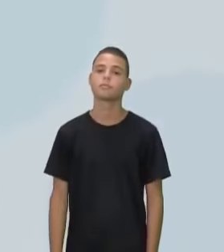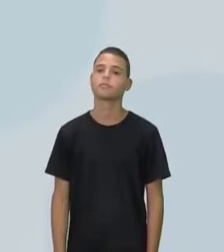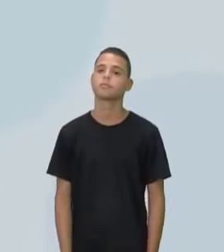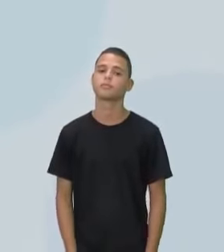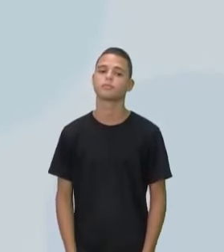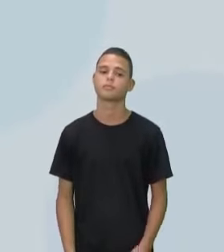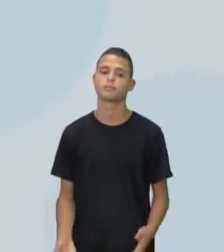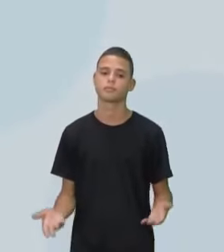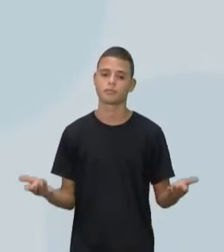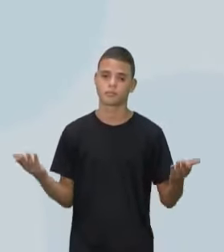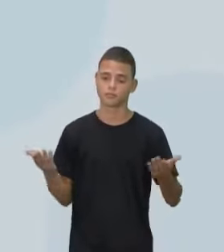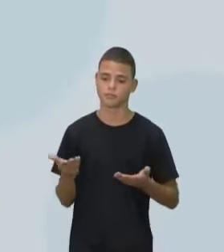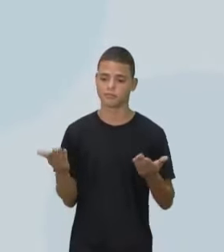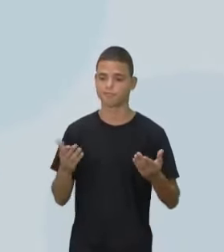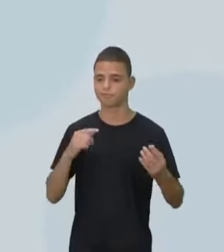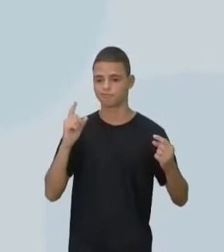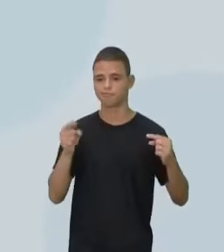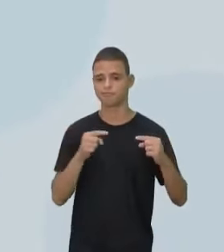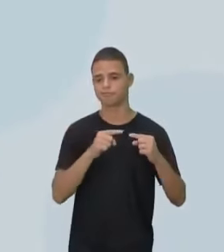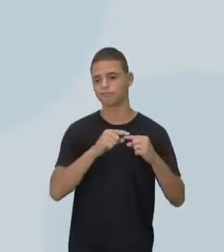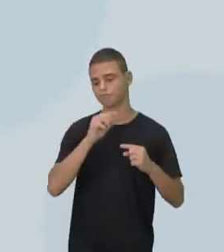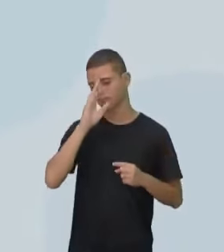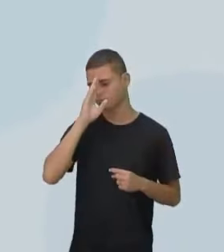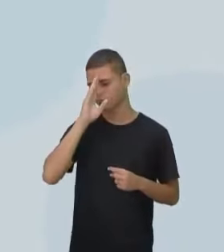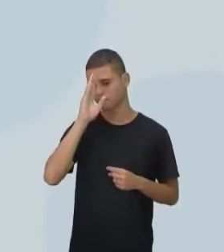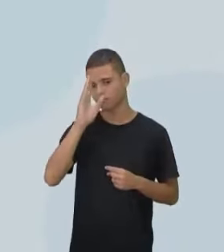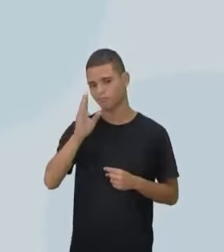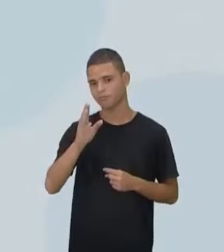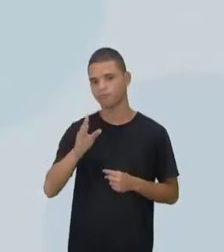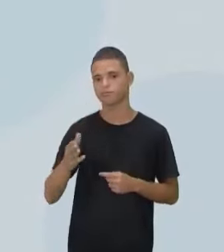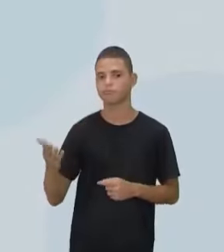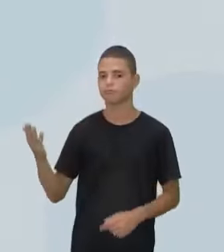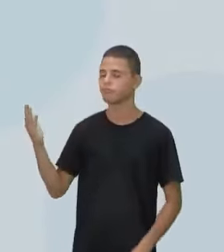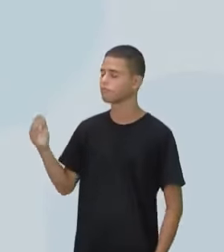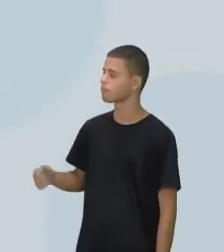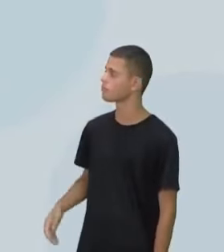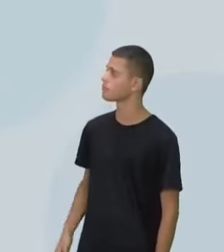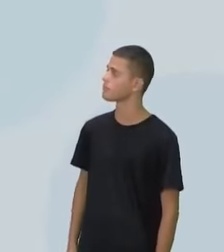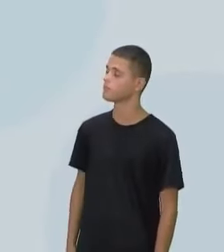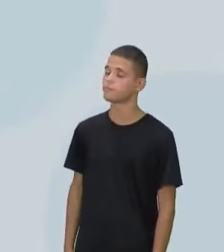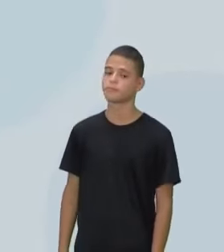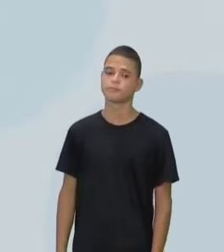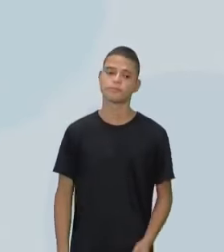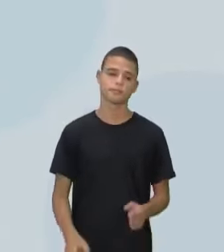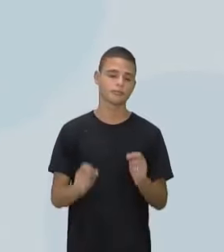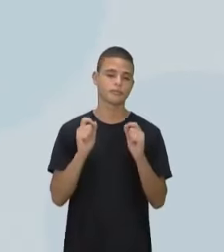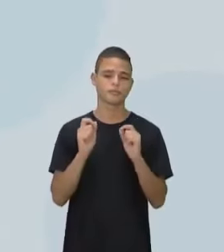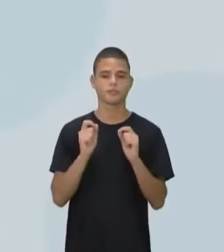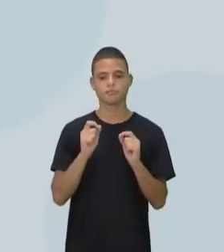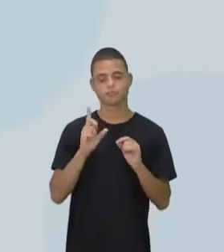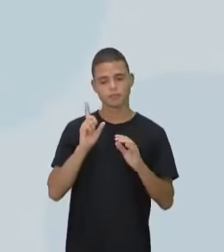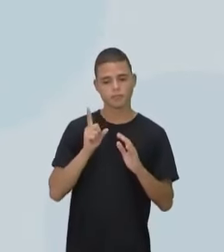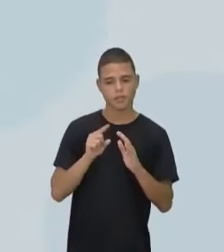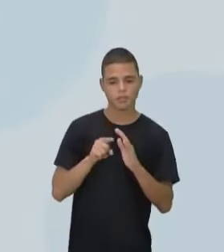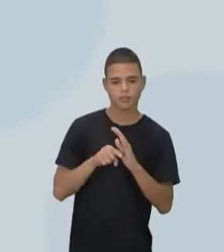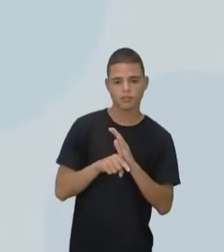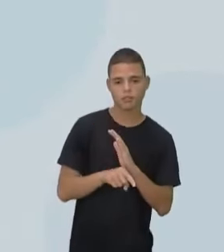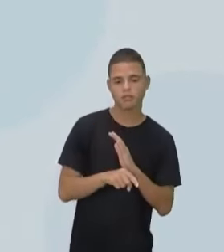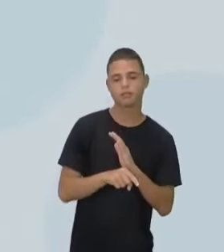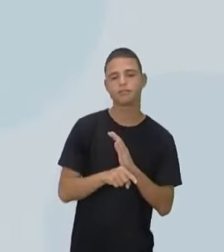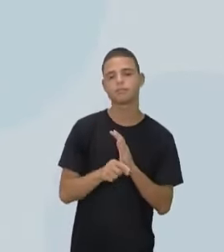falar diretamente aí dos objetivos, né, da trilha de hoje, que é